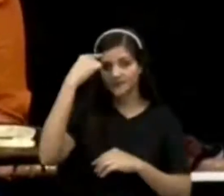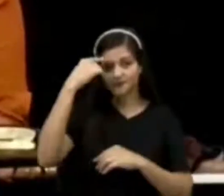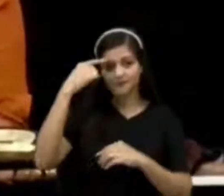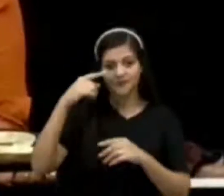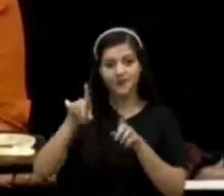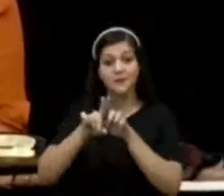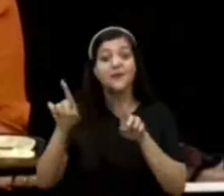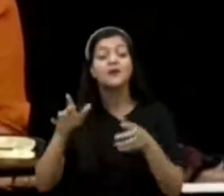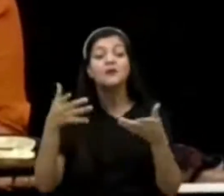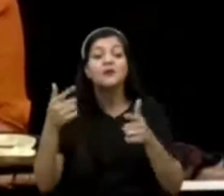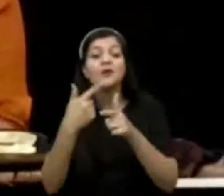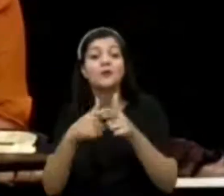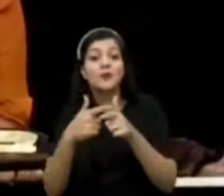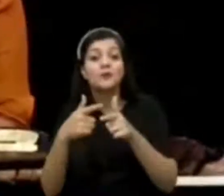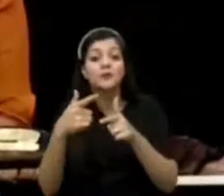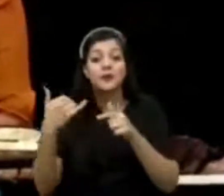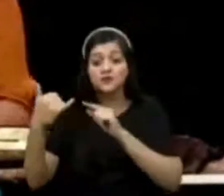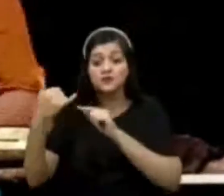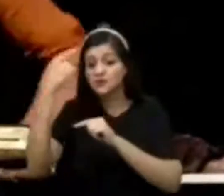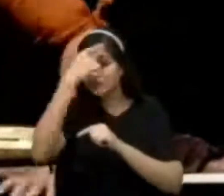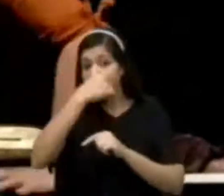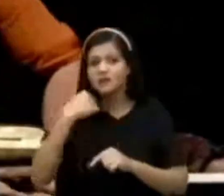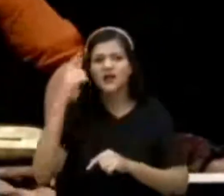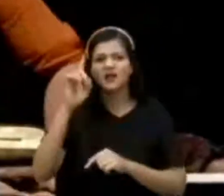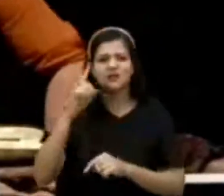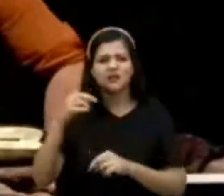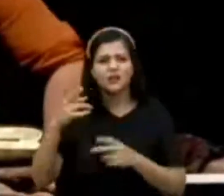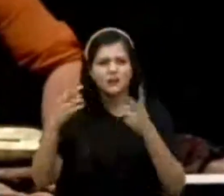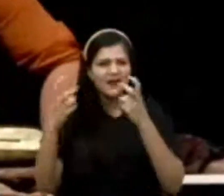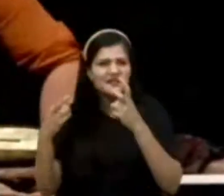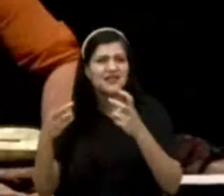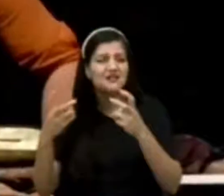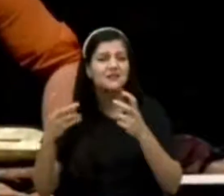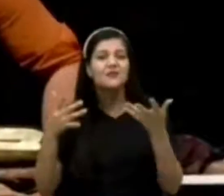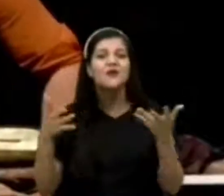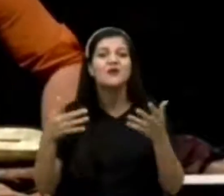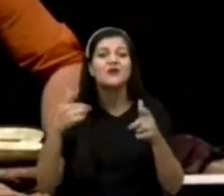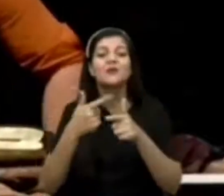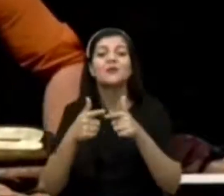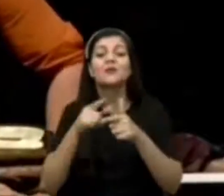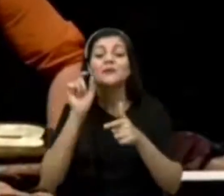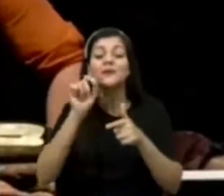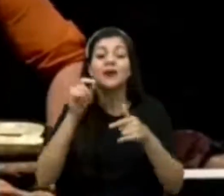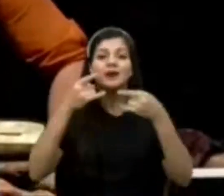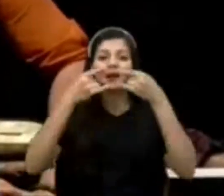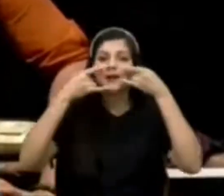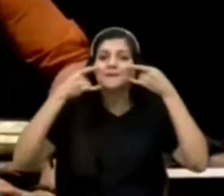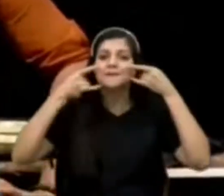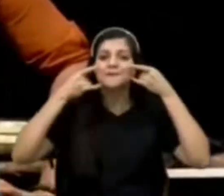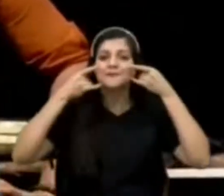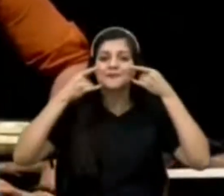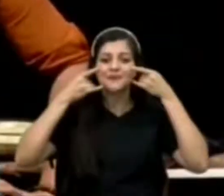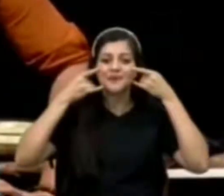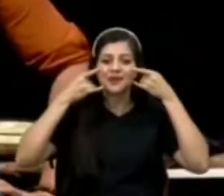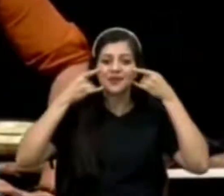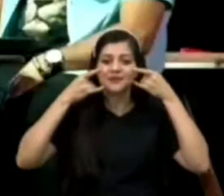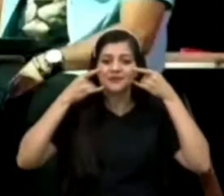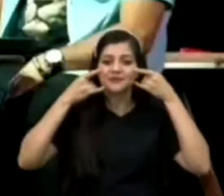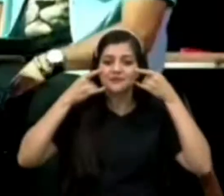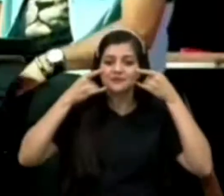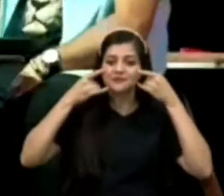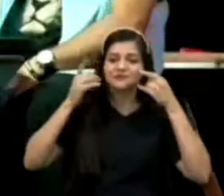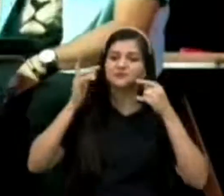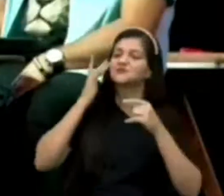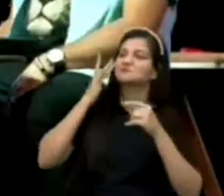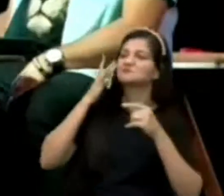Qual é o problema? A máscara. Por que será que isso acontece, amor? Tu sabe me explicar isso? Eu acho que é porque Deus não gosta de